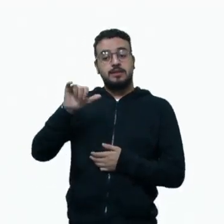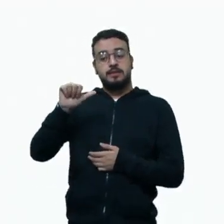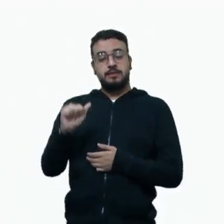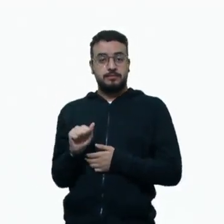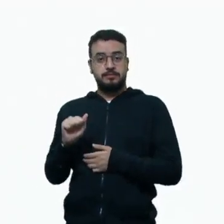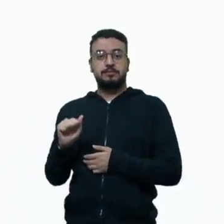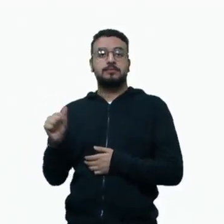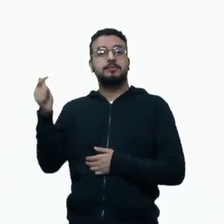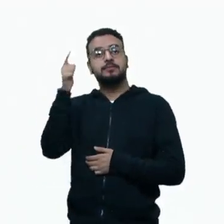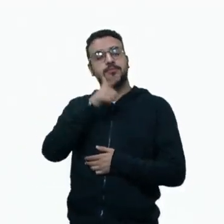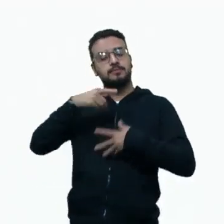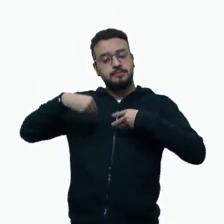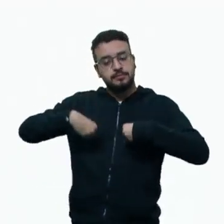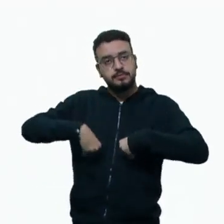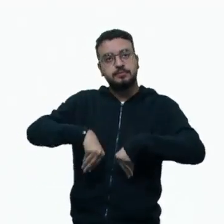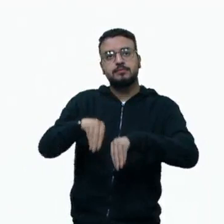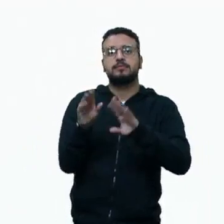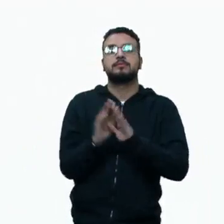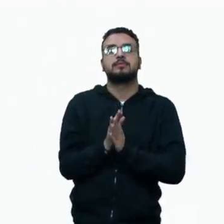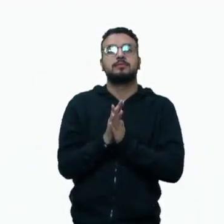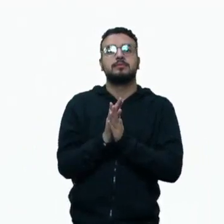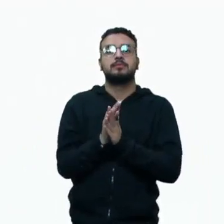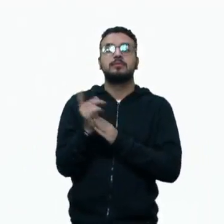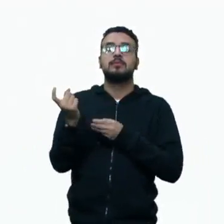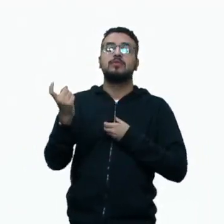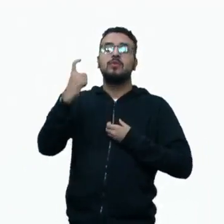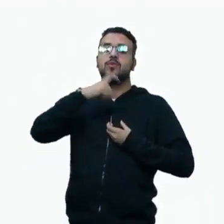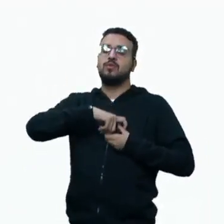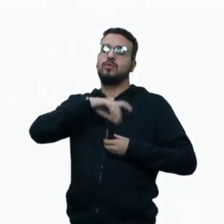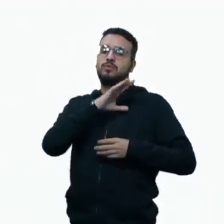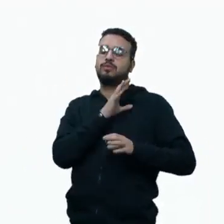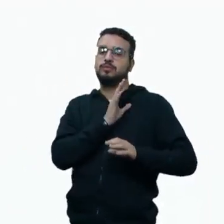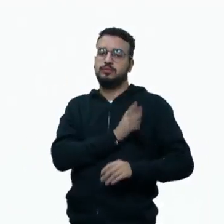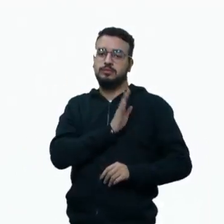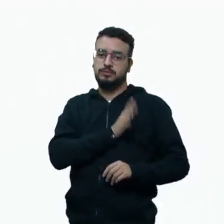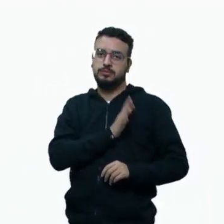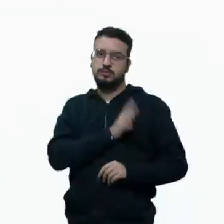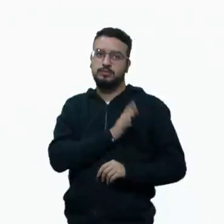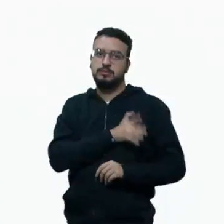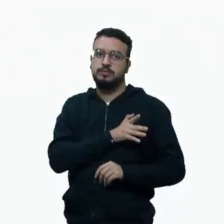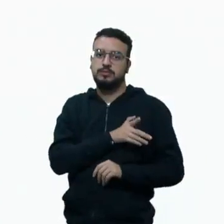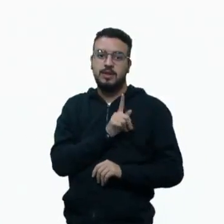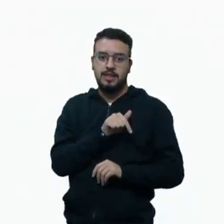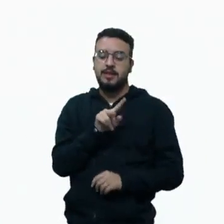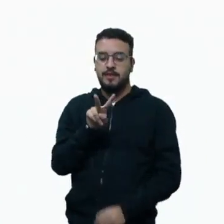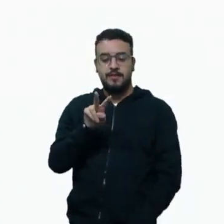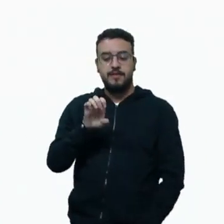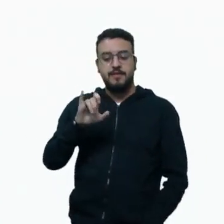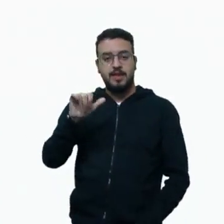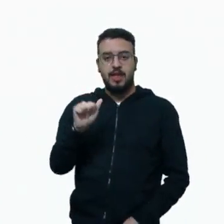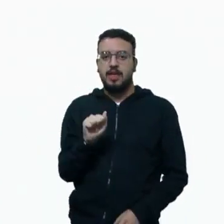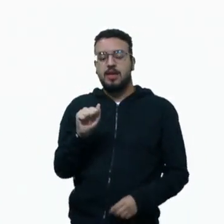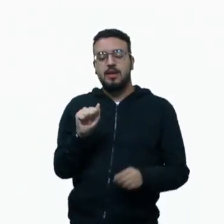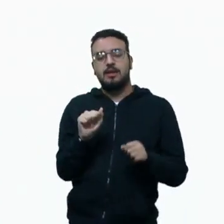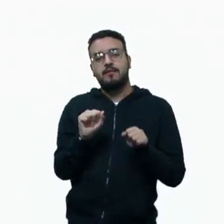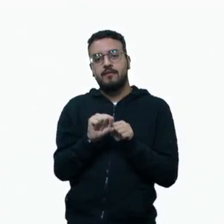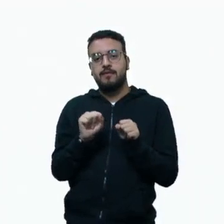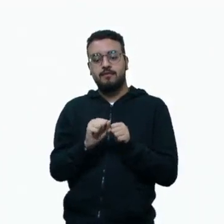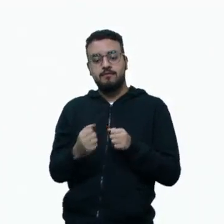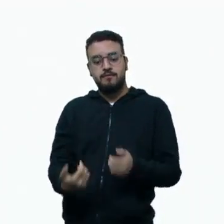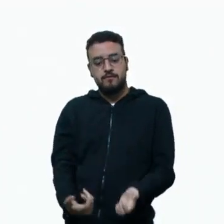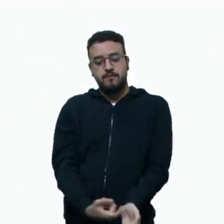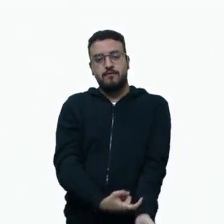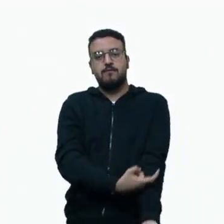ela conduz o sangue dos capilares de retorno ao coração. É a veia que vai fazer ele retornar.